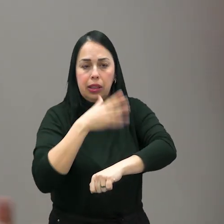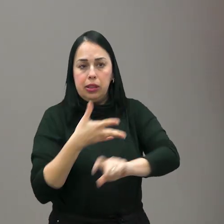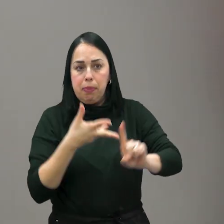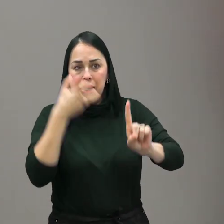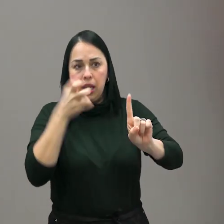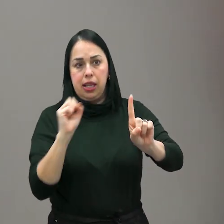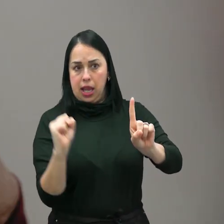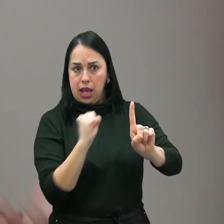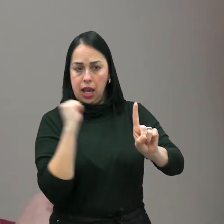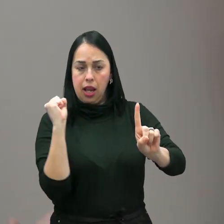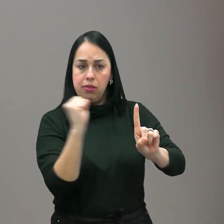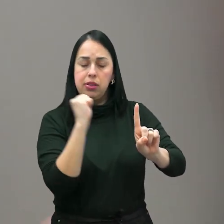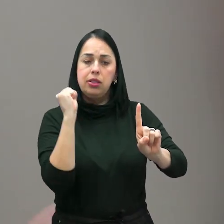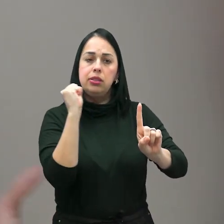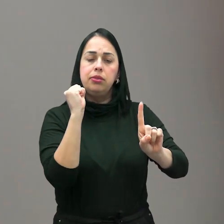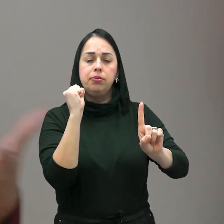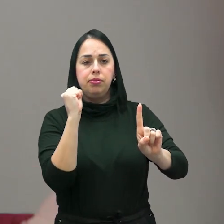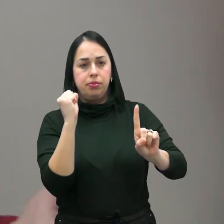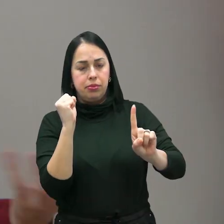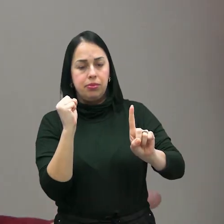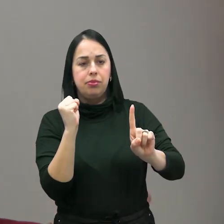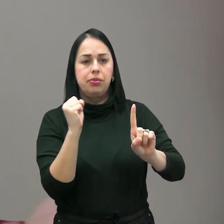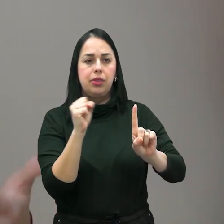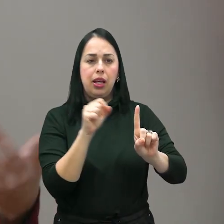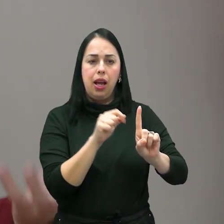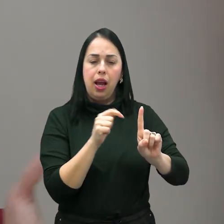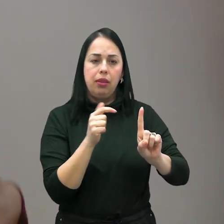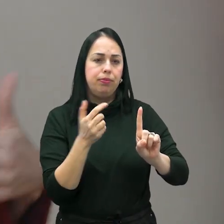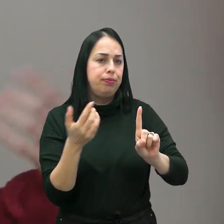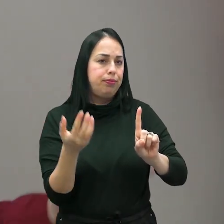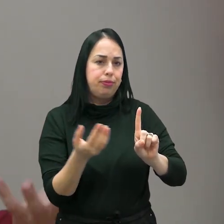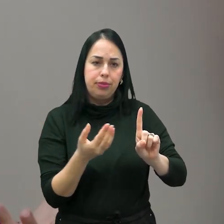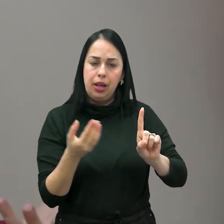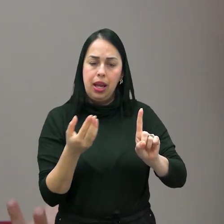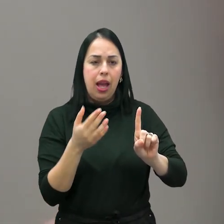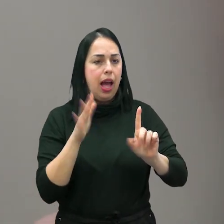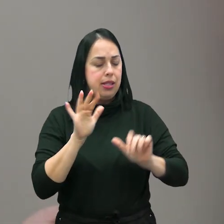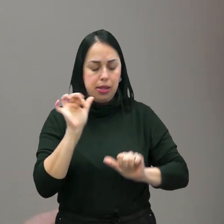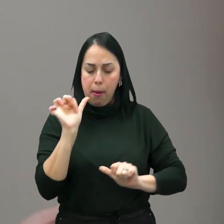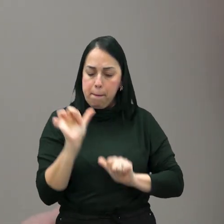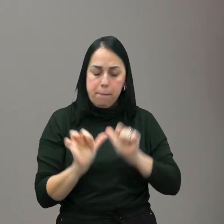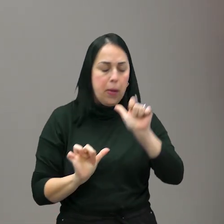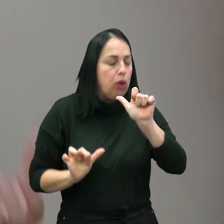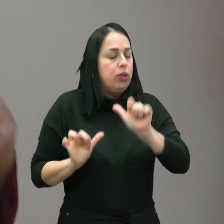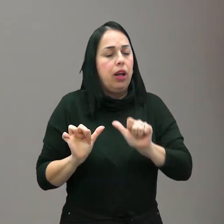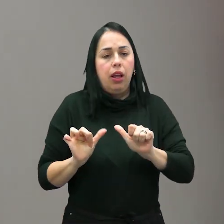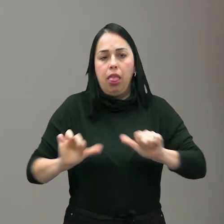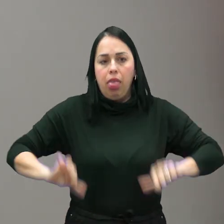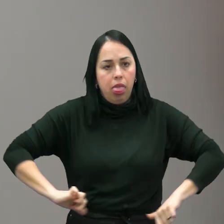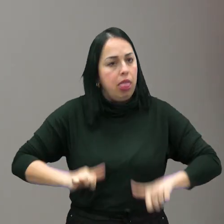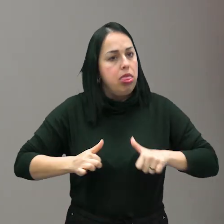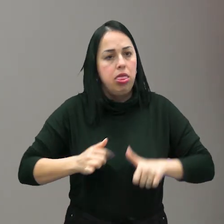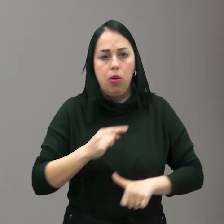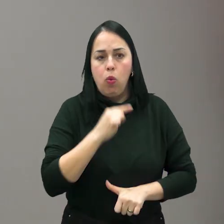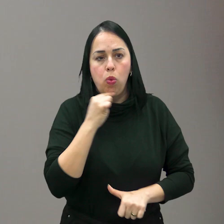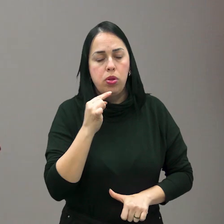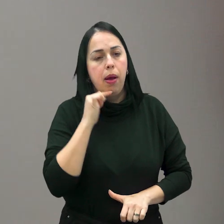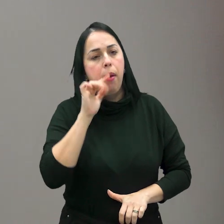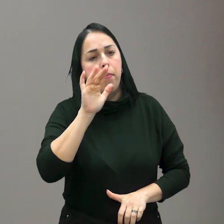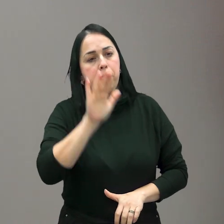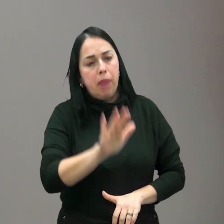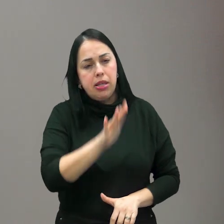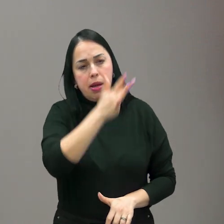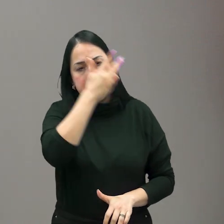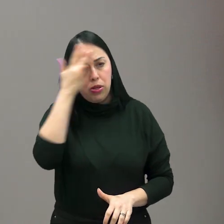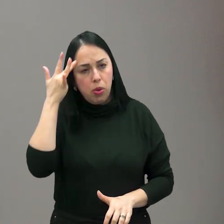gravidade, dificilmente a pessoa consegue reverter esse quadro, mas em casos de